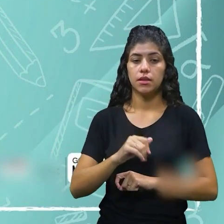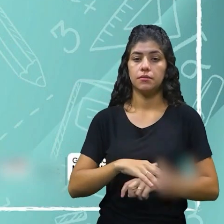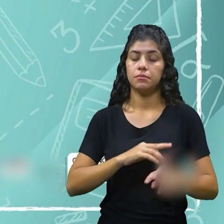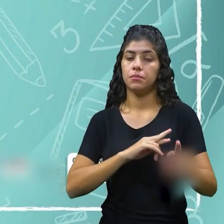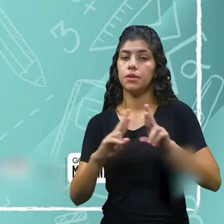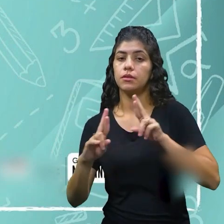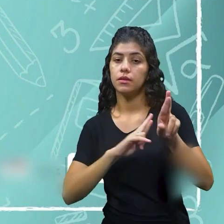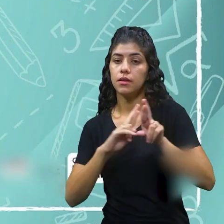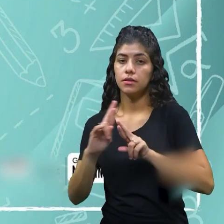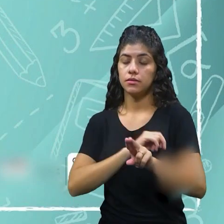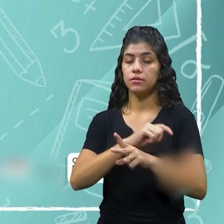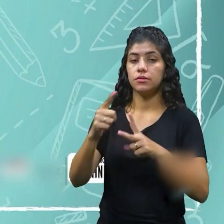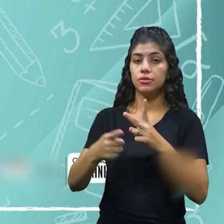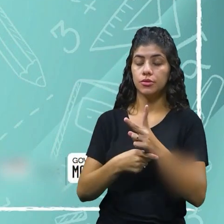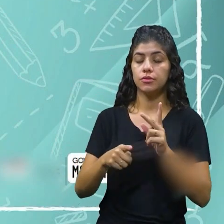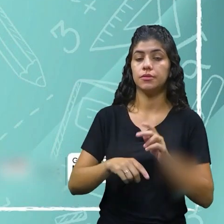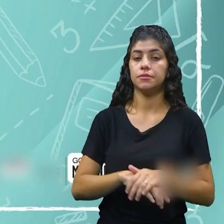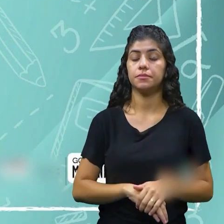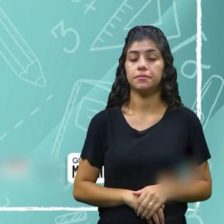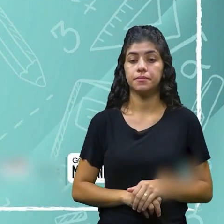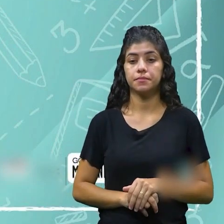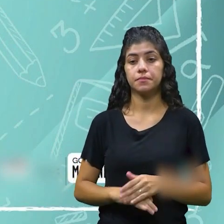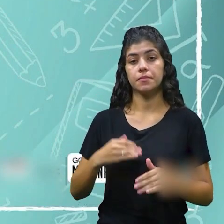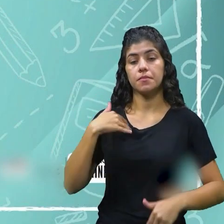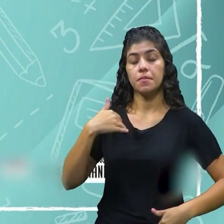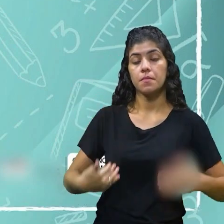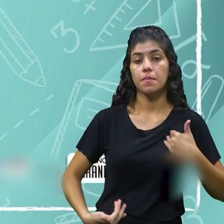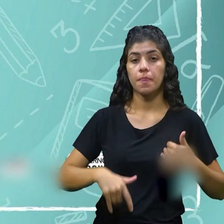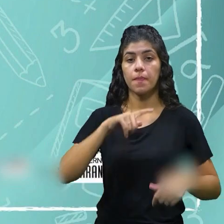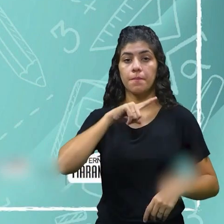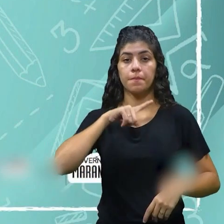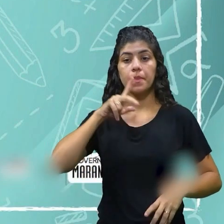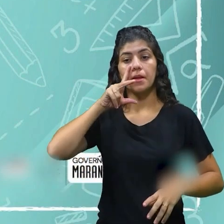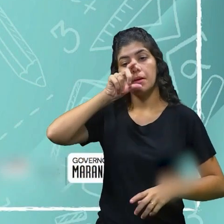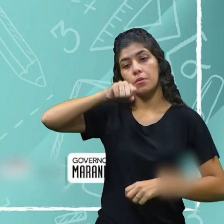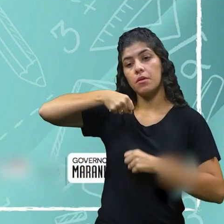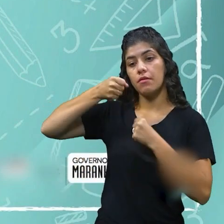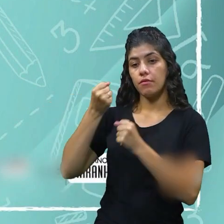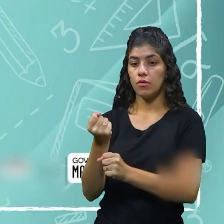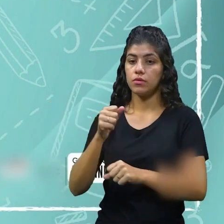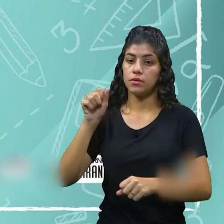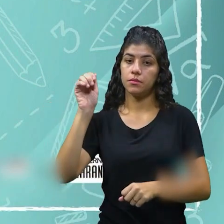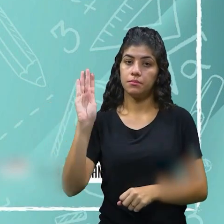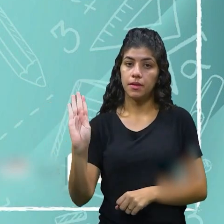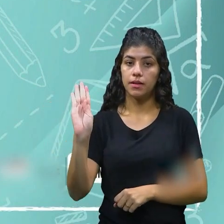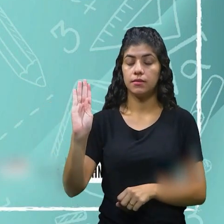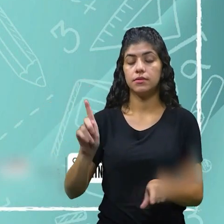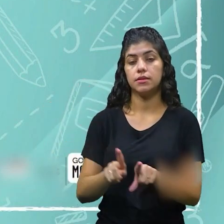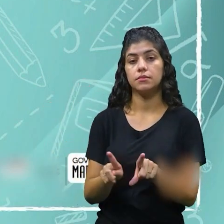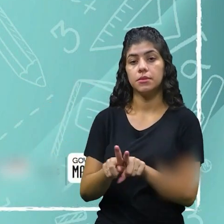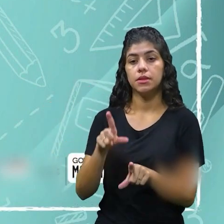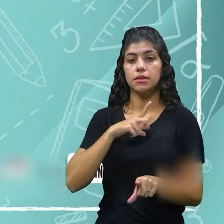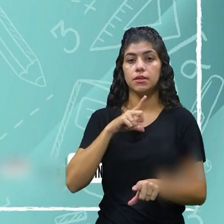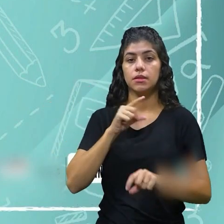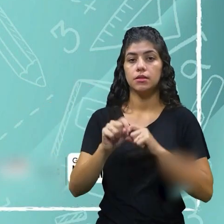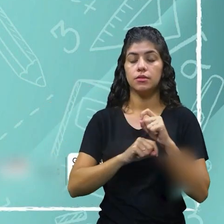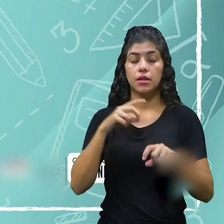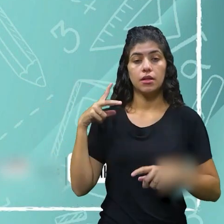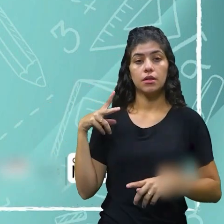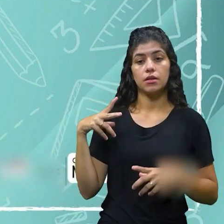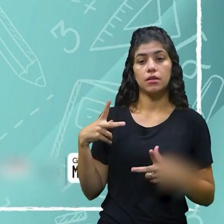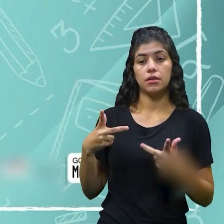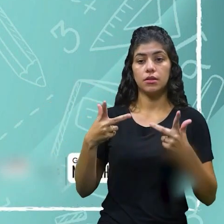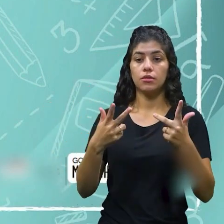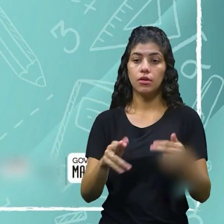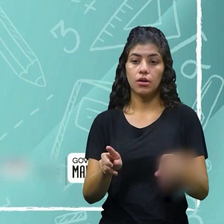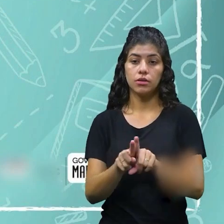uma interação entre os corpos. Quando um corpo exerce uma força sobre um corpo B, este exerce uma força de mesma